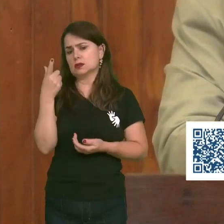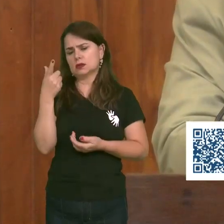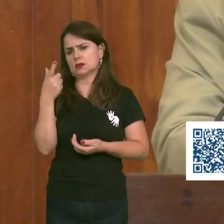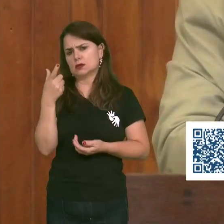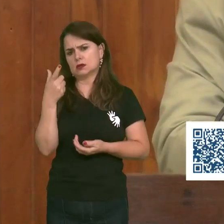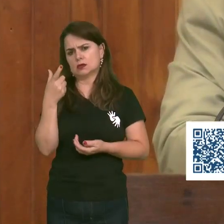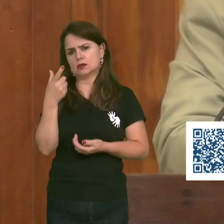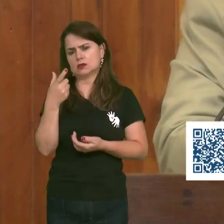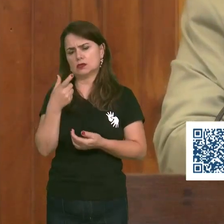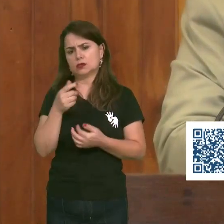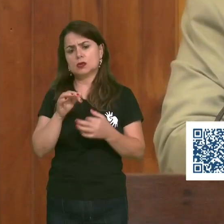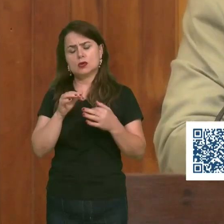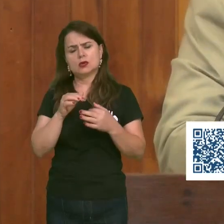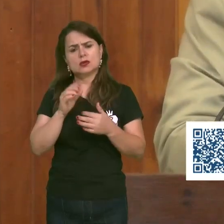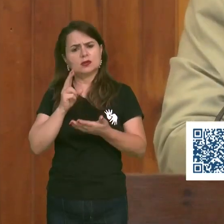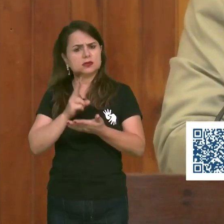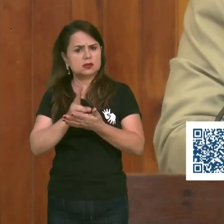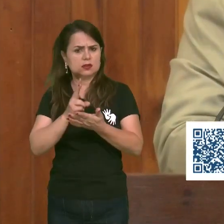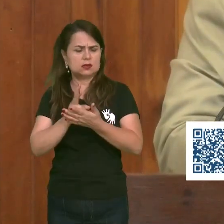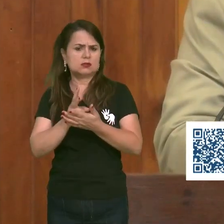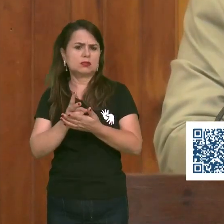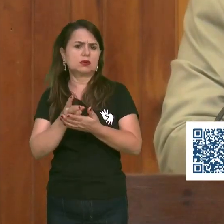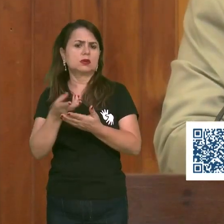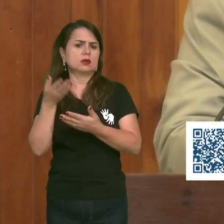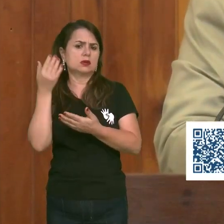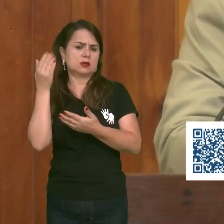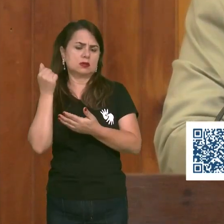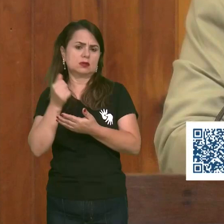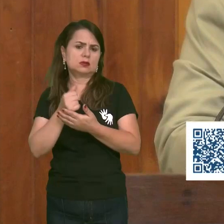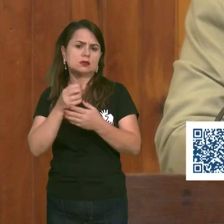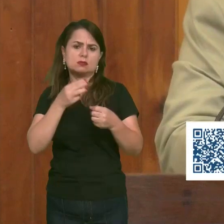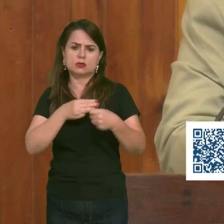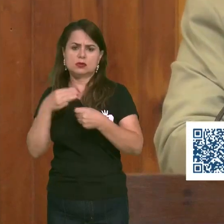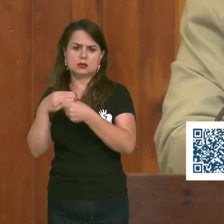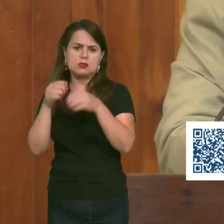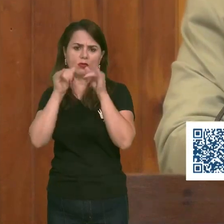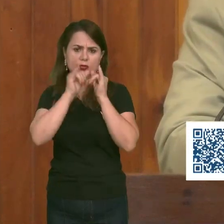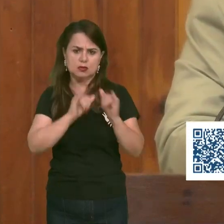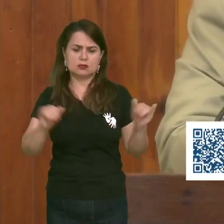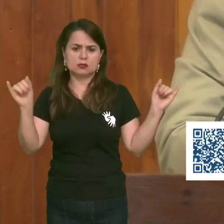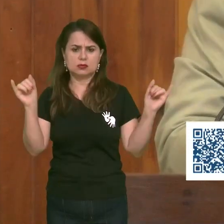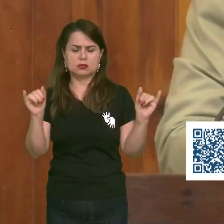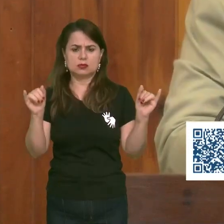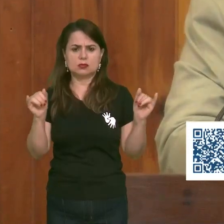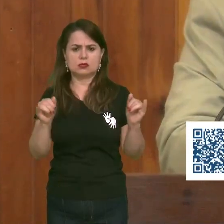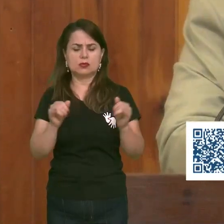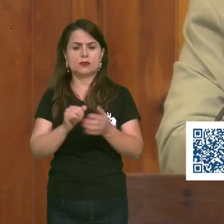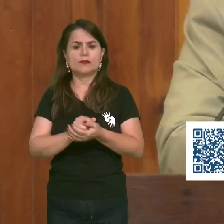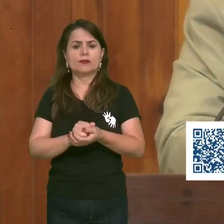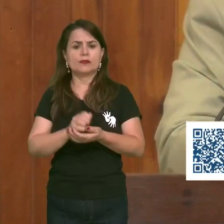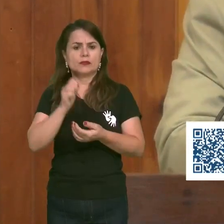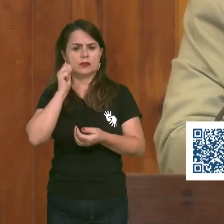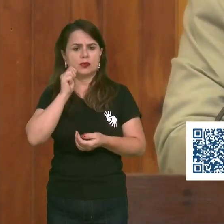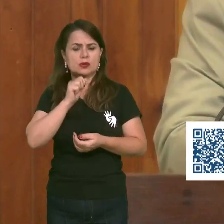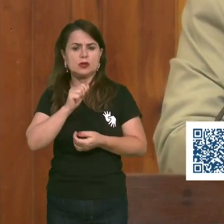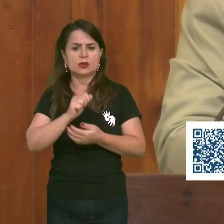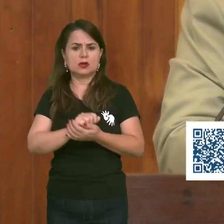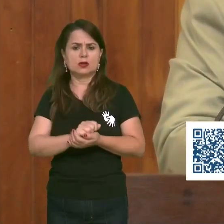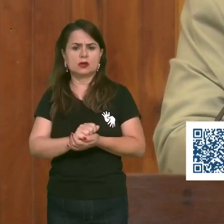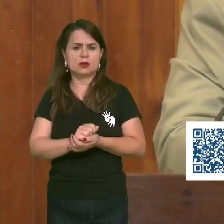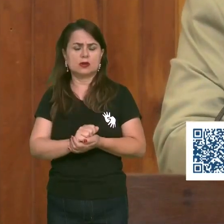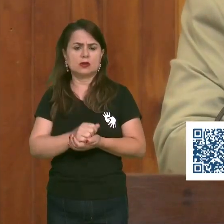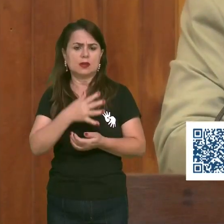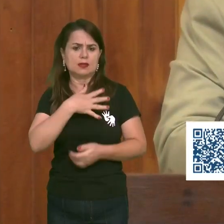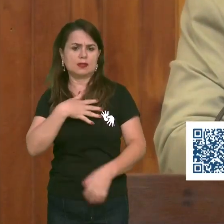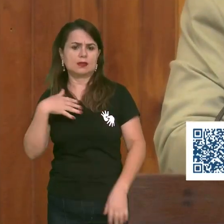todas as campanhas do Fundo de solidariedade do município cuja Presidente é a primeira dama Selma Regina o tiro de guerra